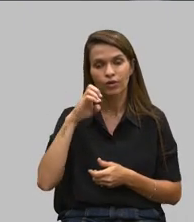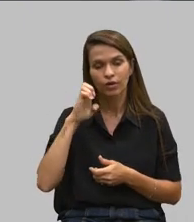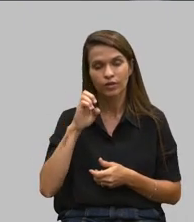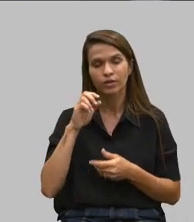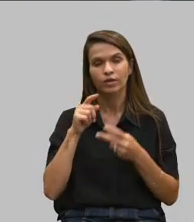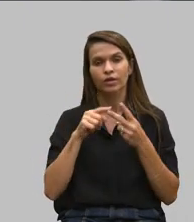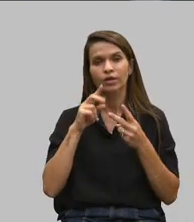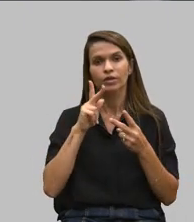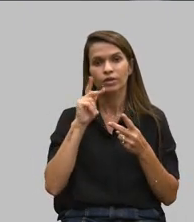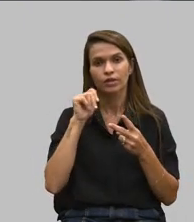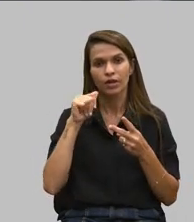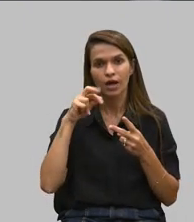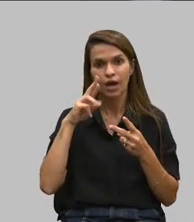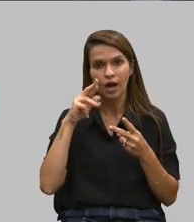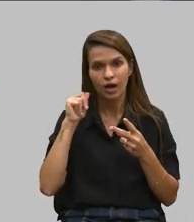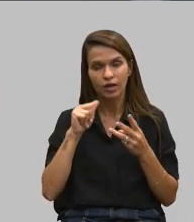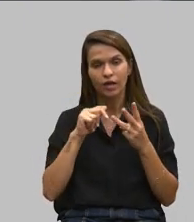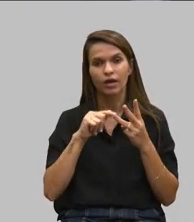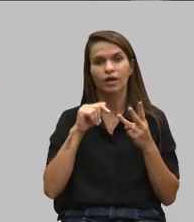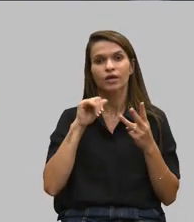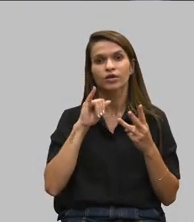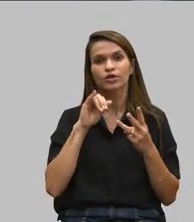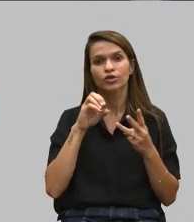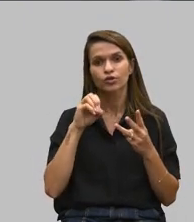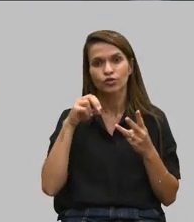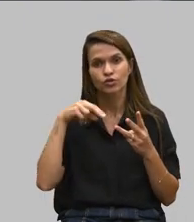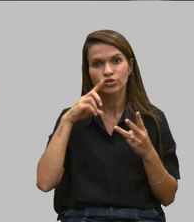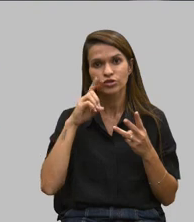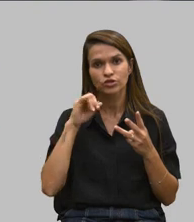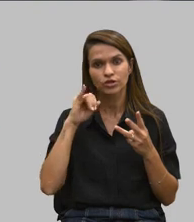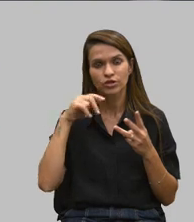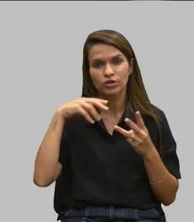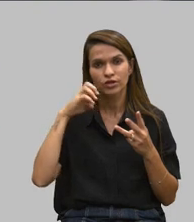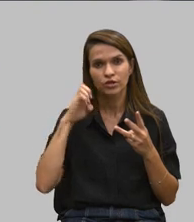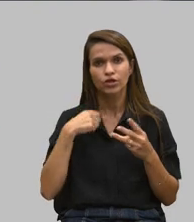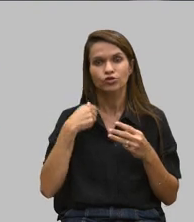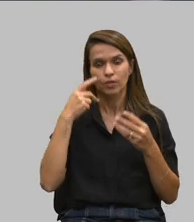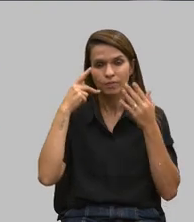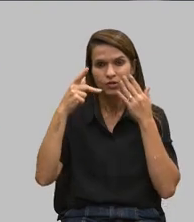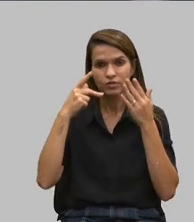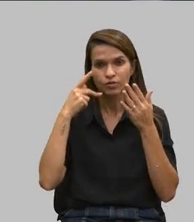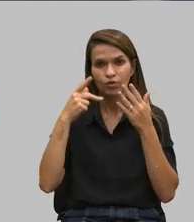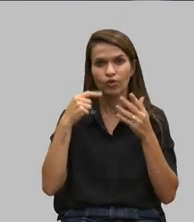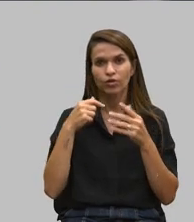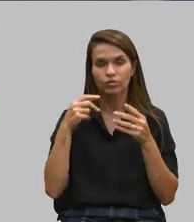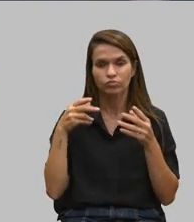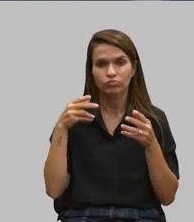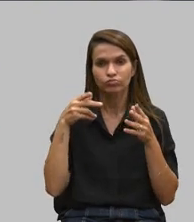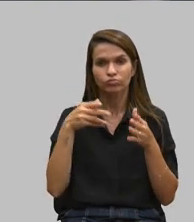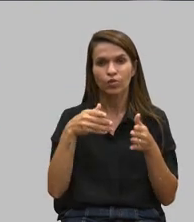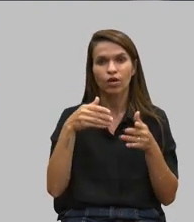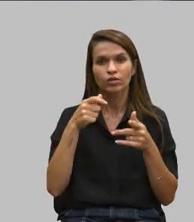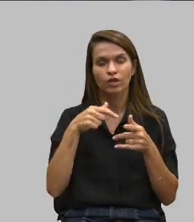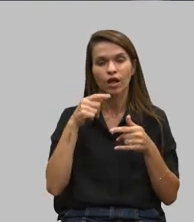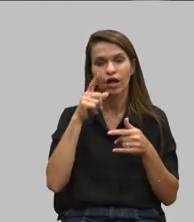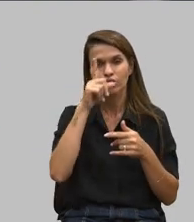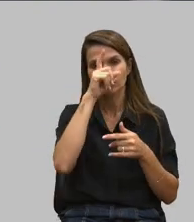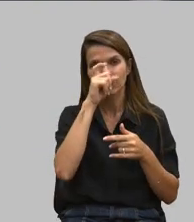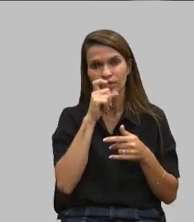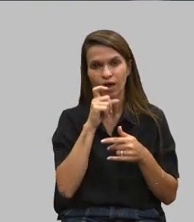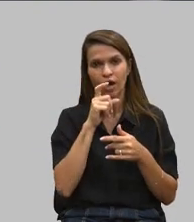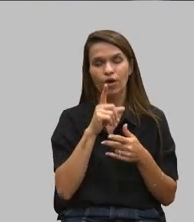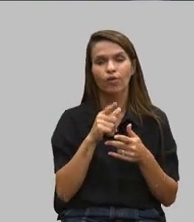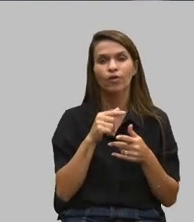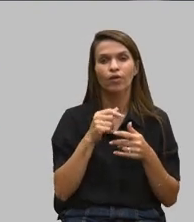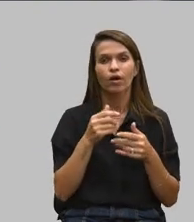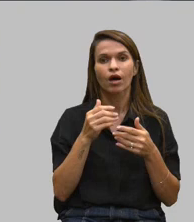bondini né pelo projeto Eu Sou psicóloga atuo na Fundação na clínica Eduard clap Agradeço também